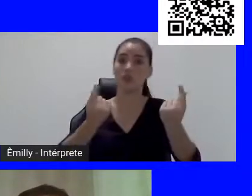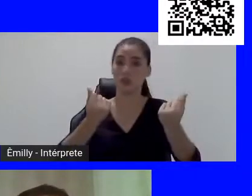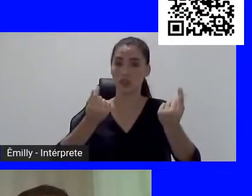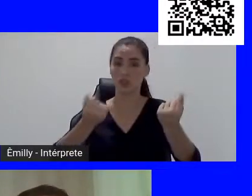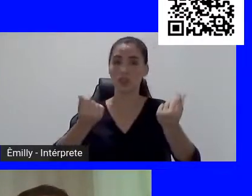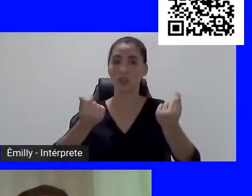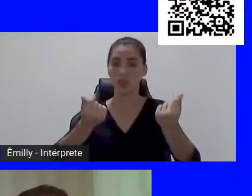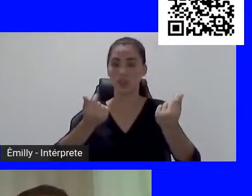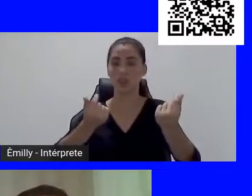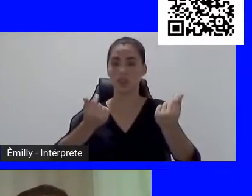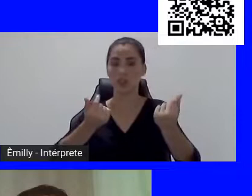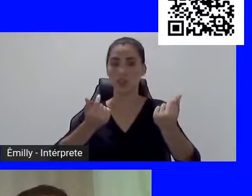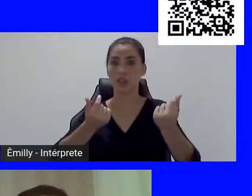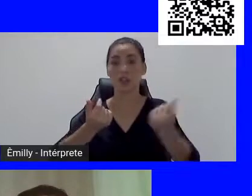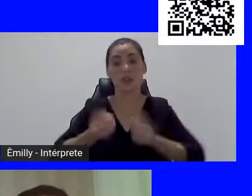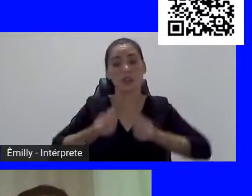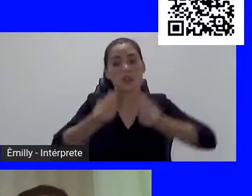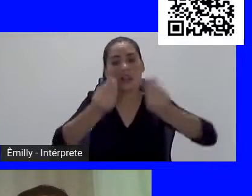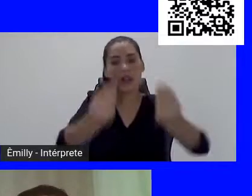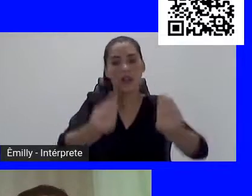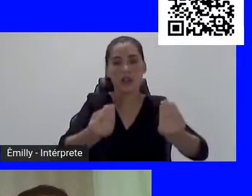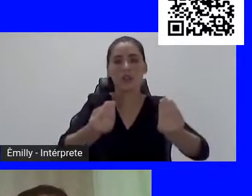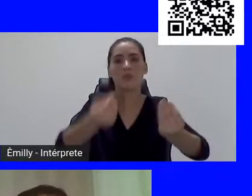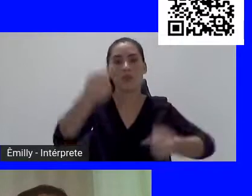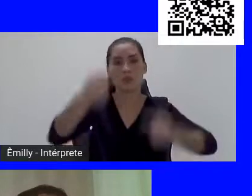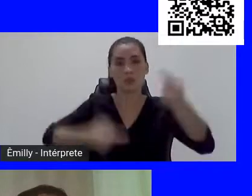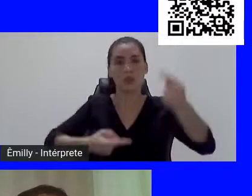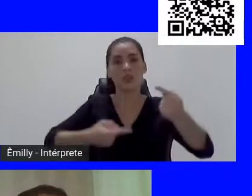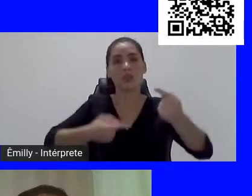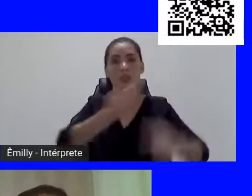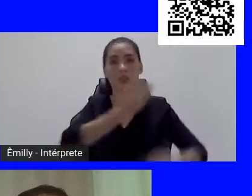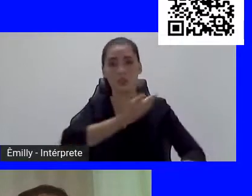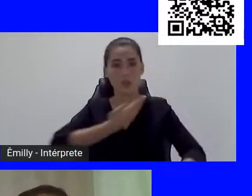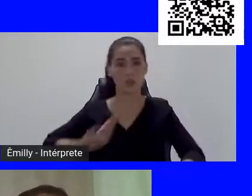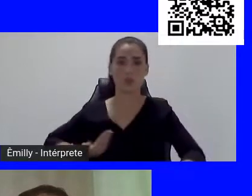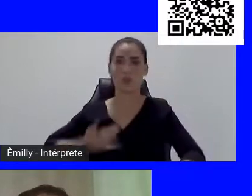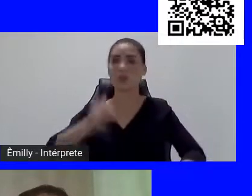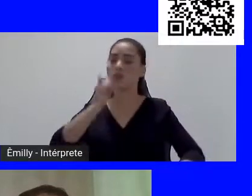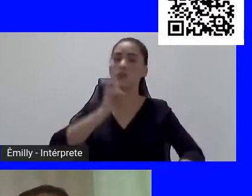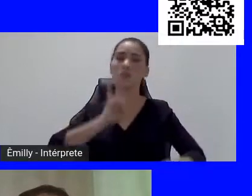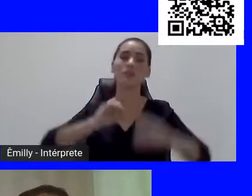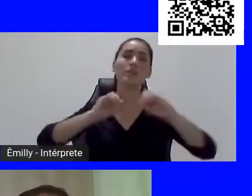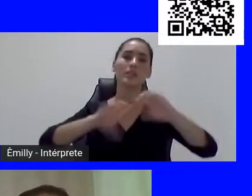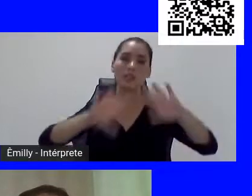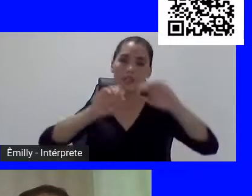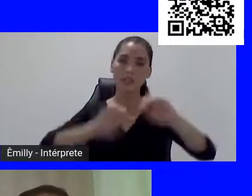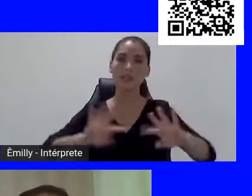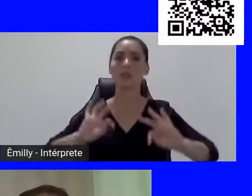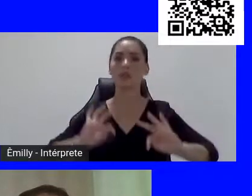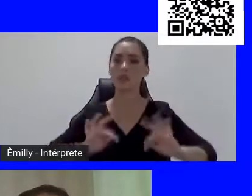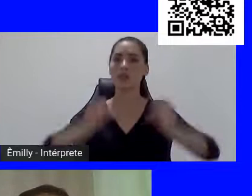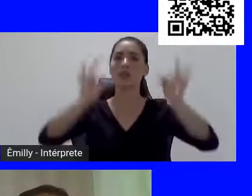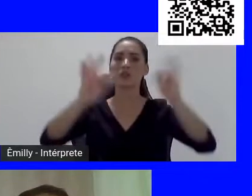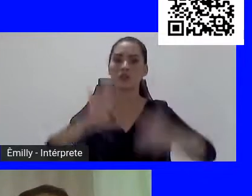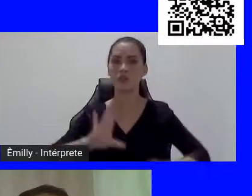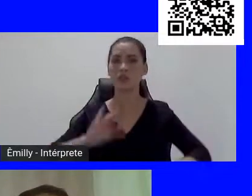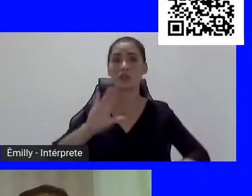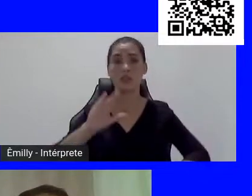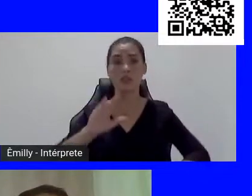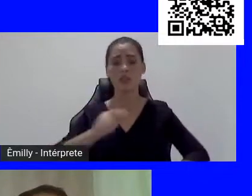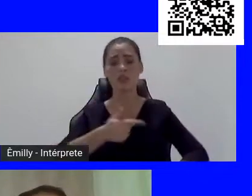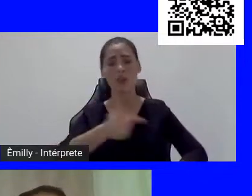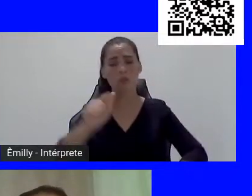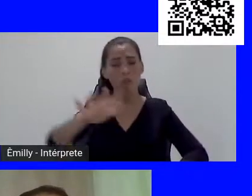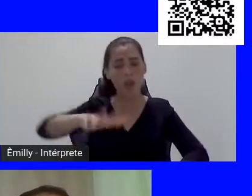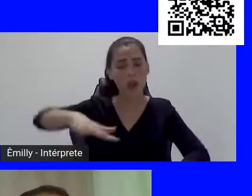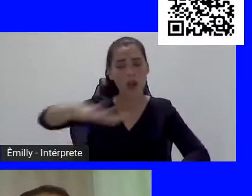para políticas públicas, vá para a educação, vá para a ciência, vá para a tecnologia, vá para obras que melhorem a qualidade de vida